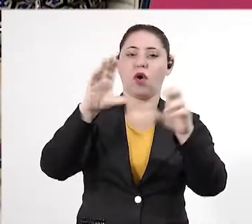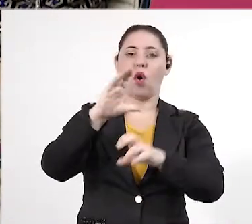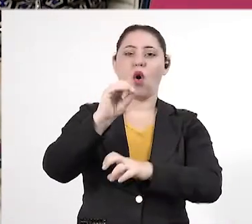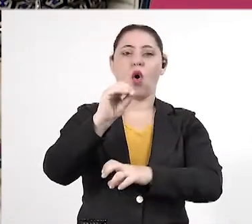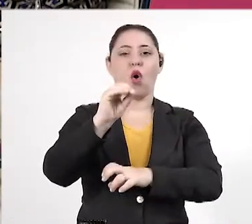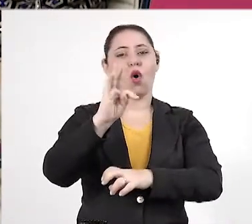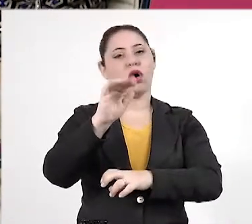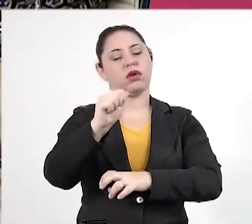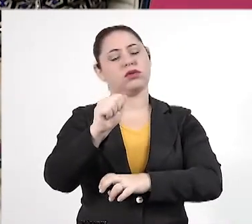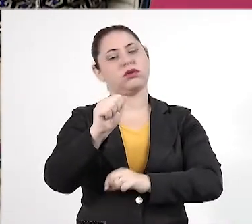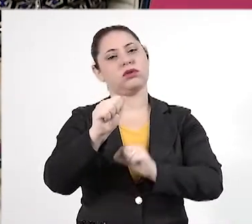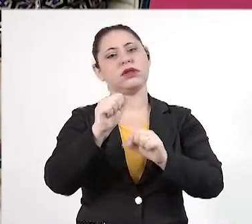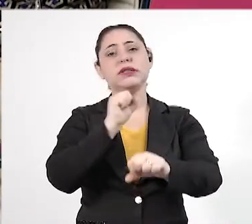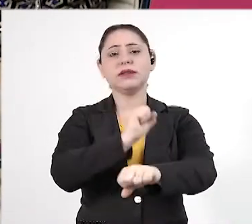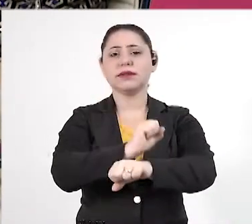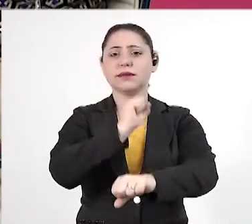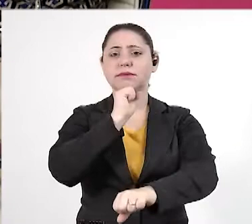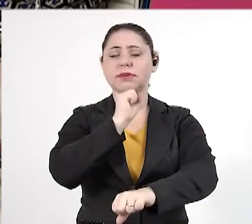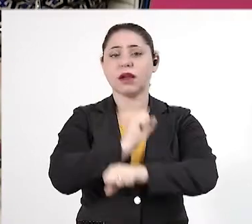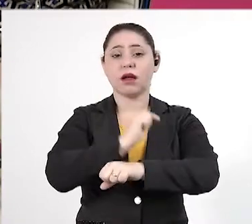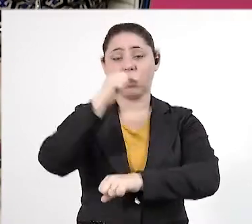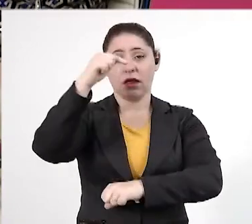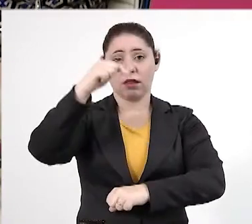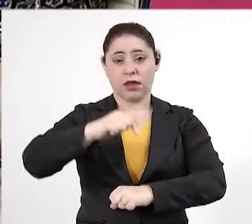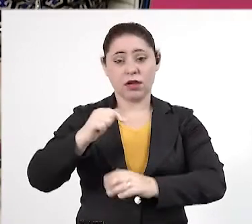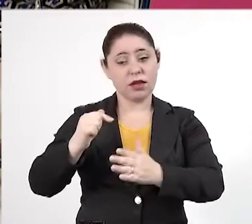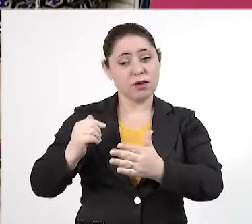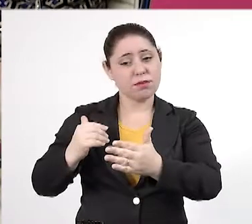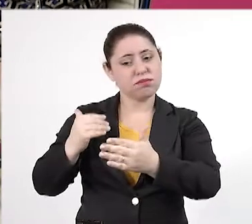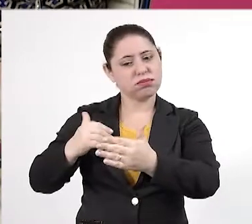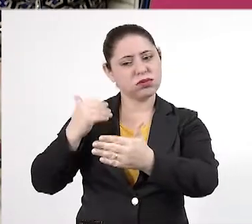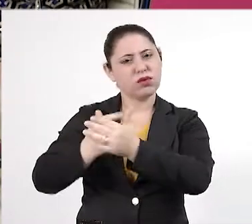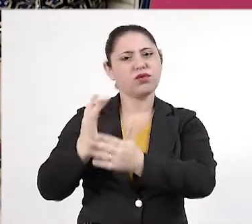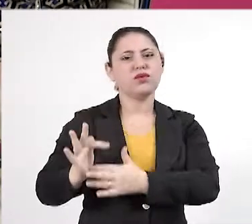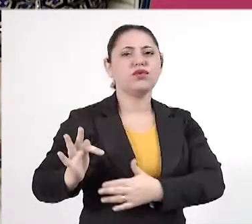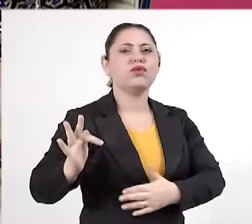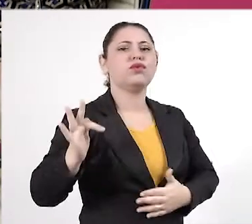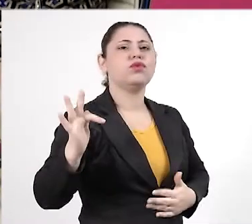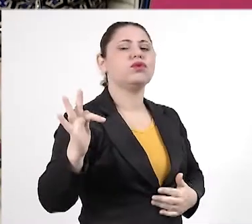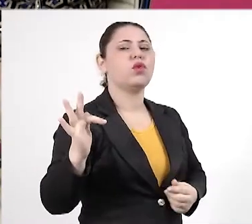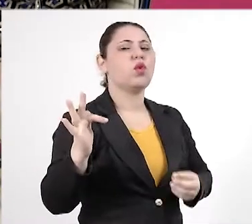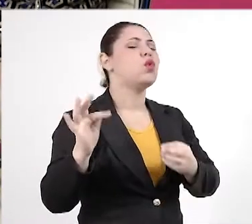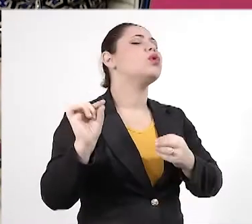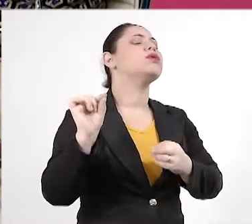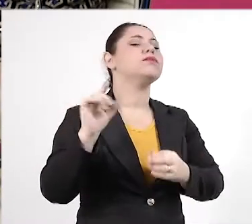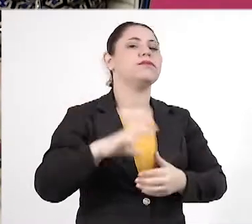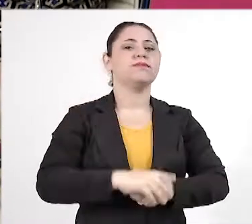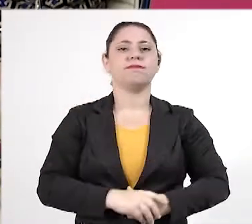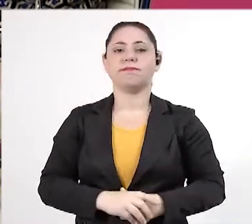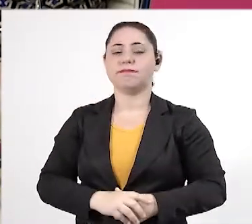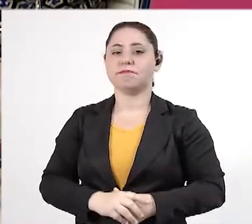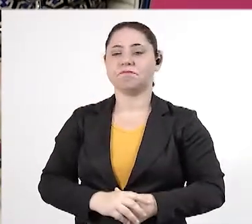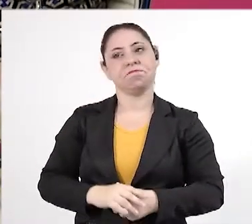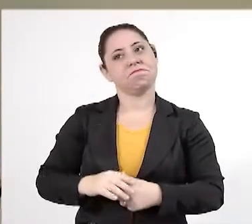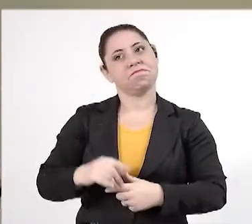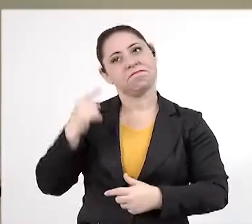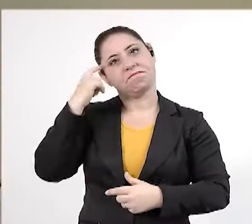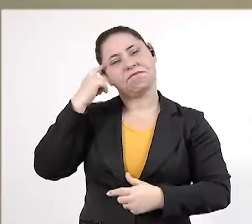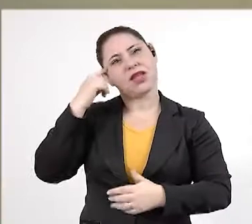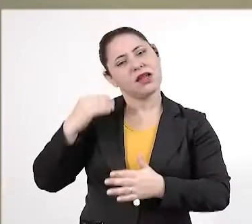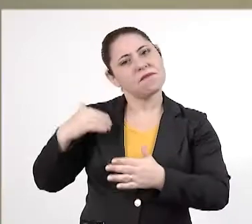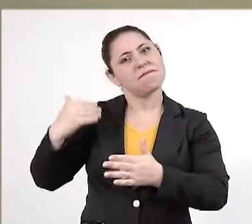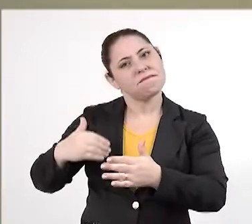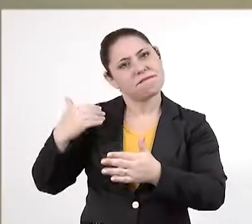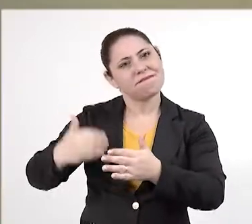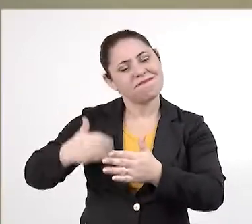das cotas, o que a gente poderia esperar daqui por diante em relação a isso? Eu acho que pouco a pouco nós